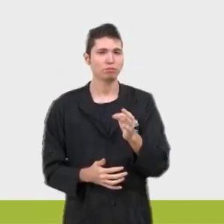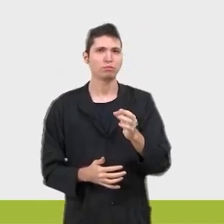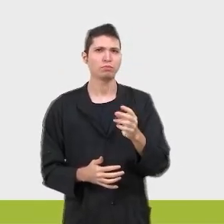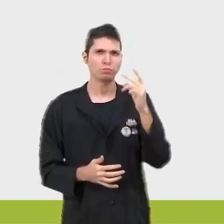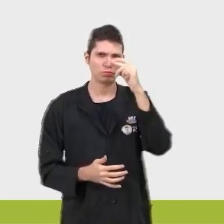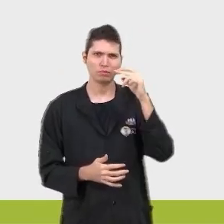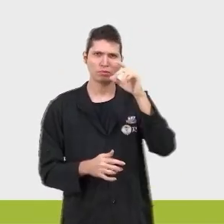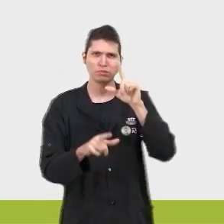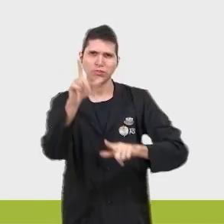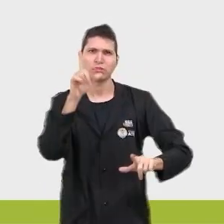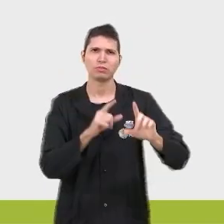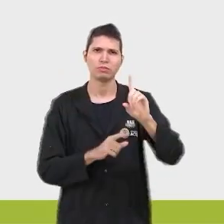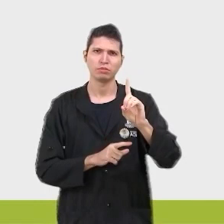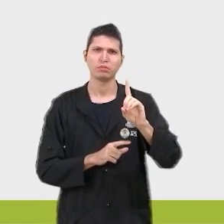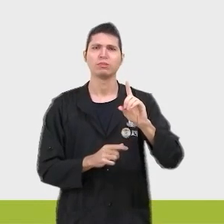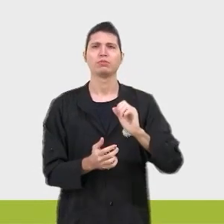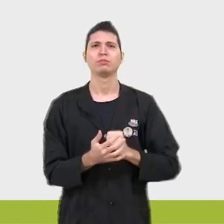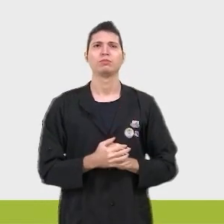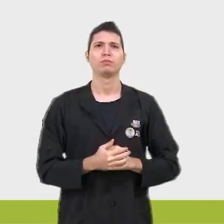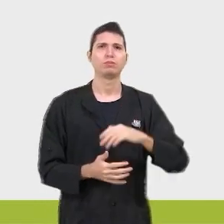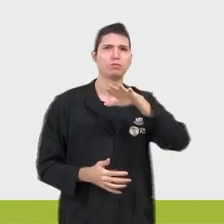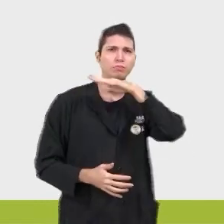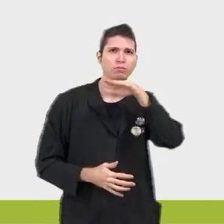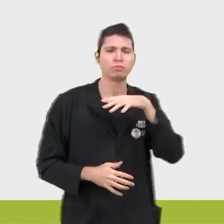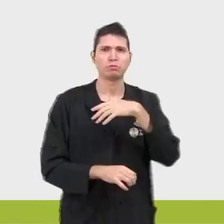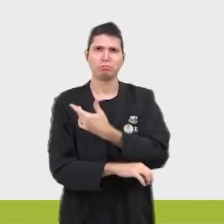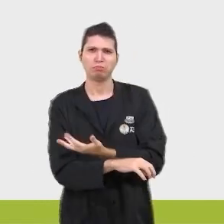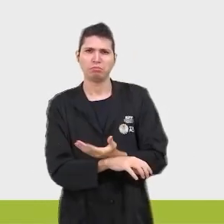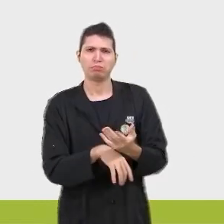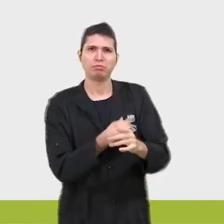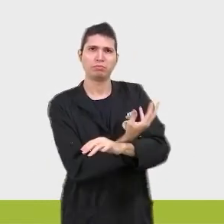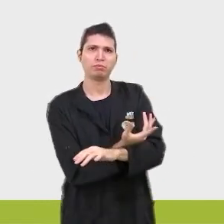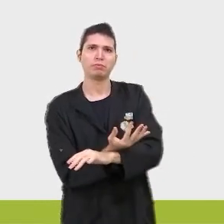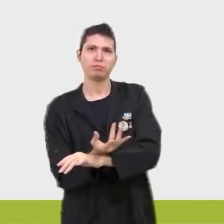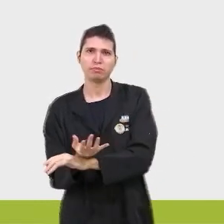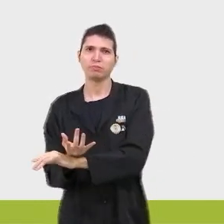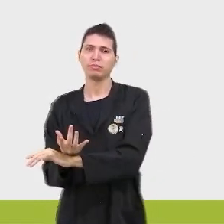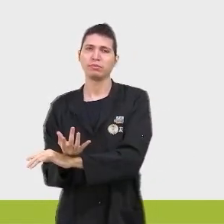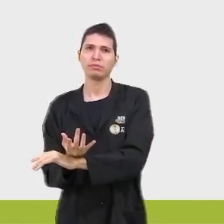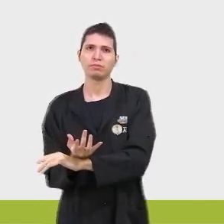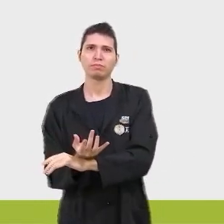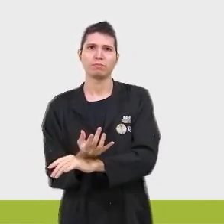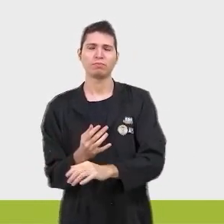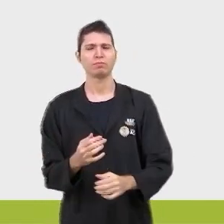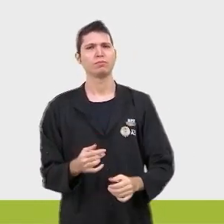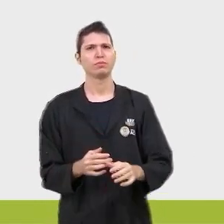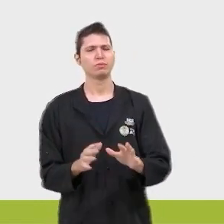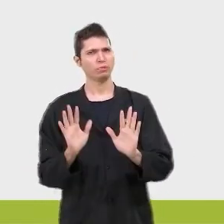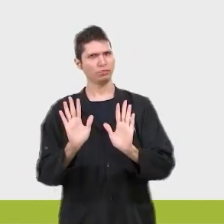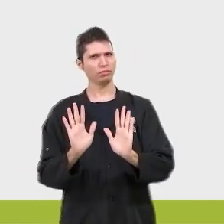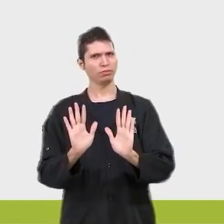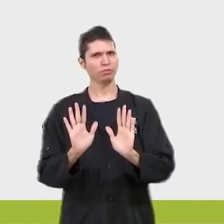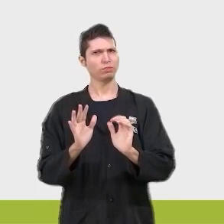D. Os animais e plantas dependentes desses corredores... Espera aí, professor. Por que as plantas